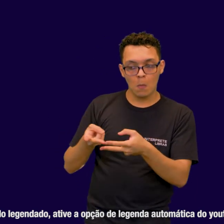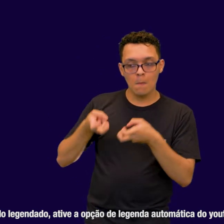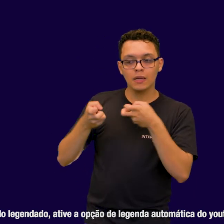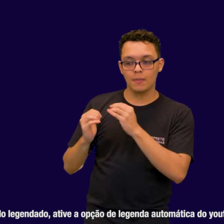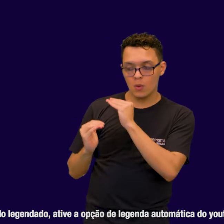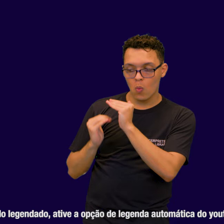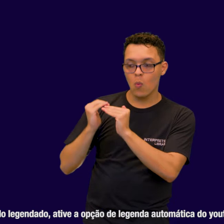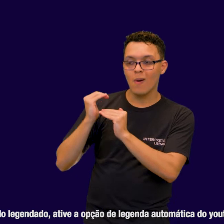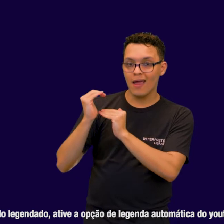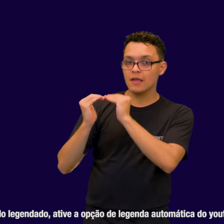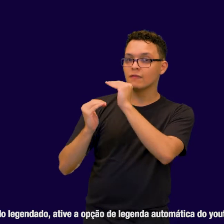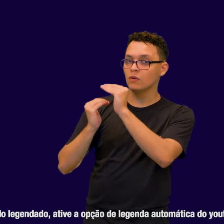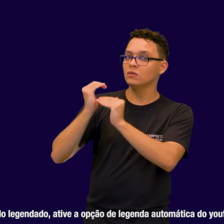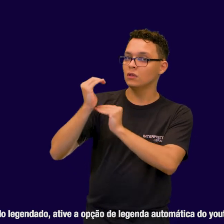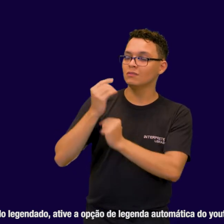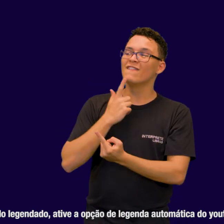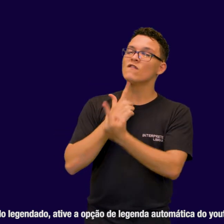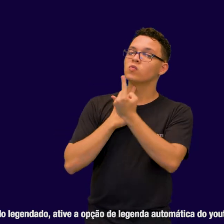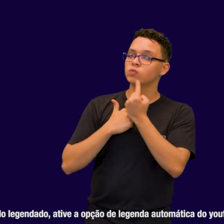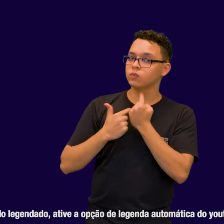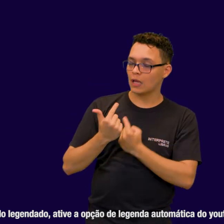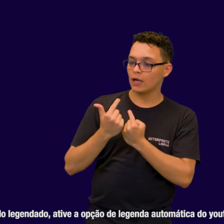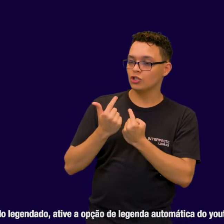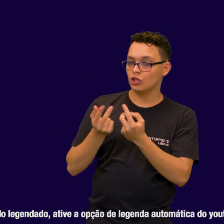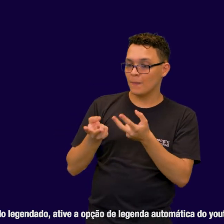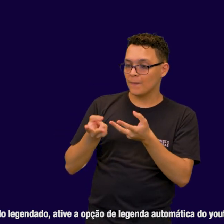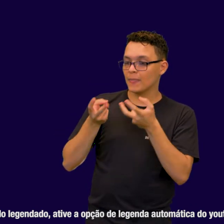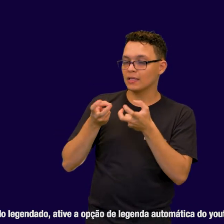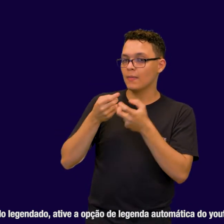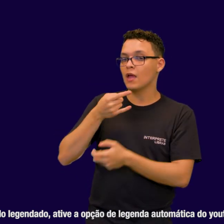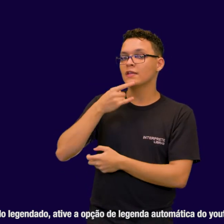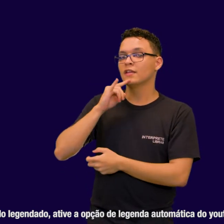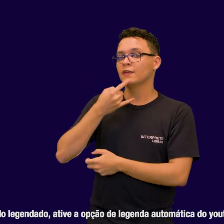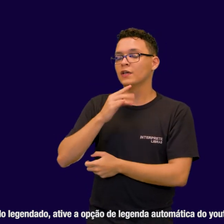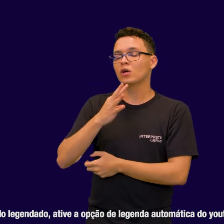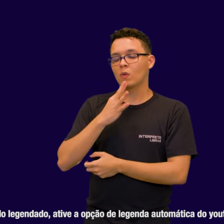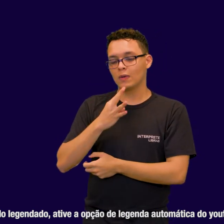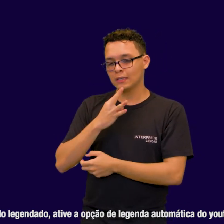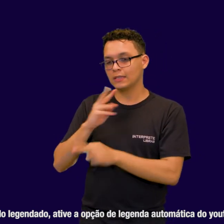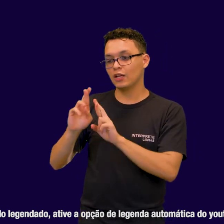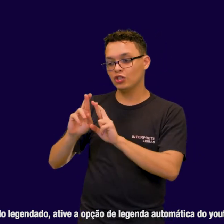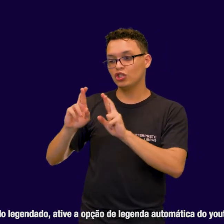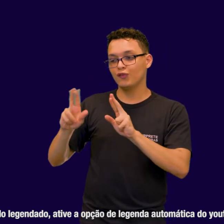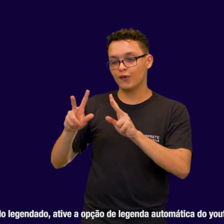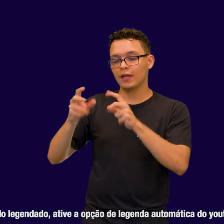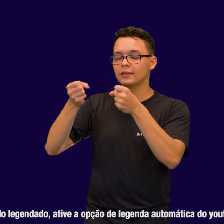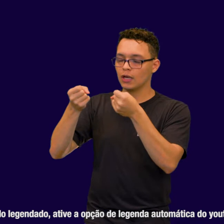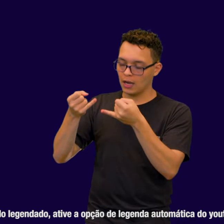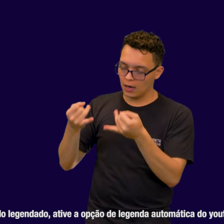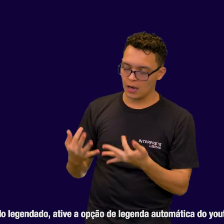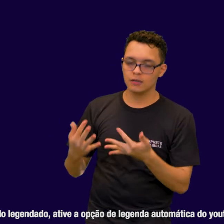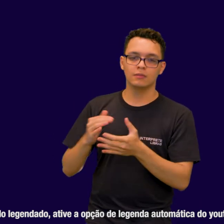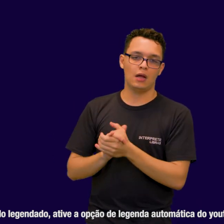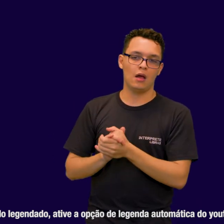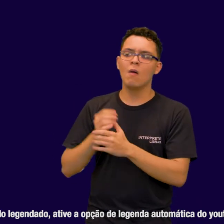os profissionais têm entendido a necessidade de levar a oferta de cervejas diferentes e saber explicar